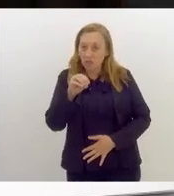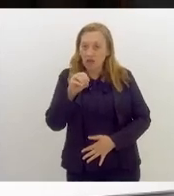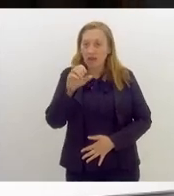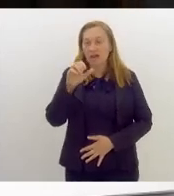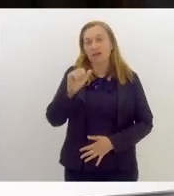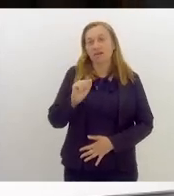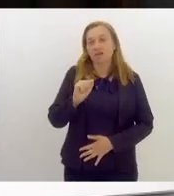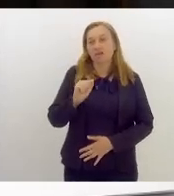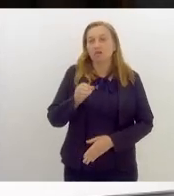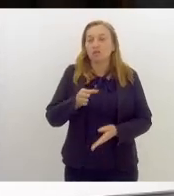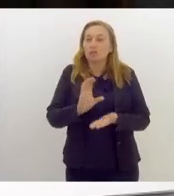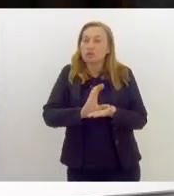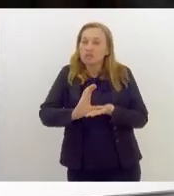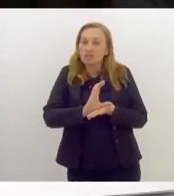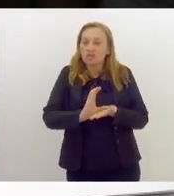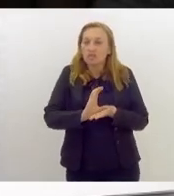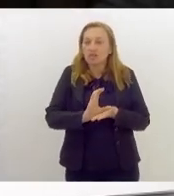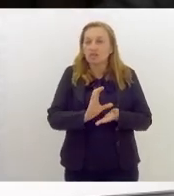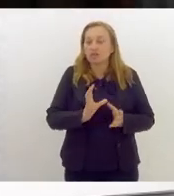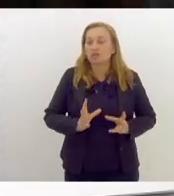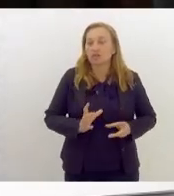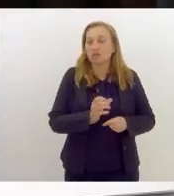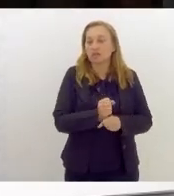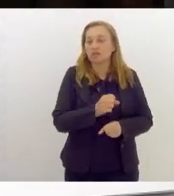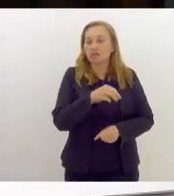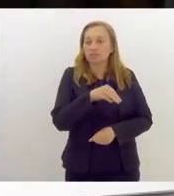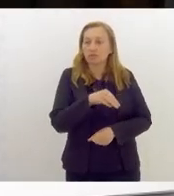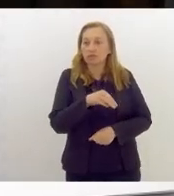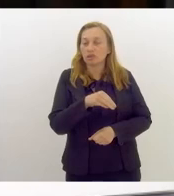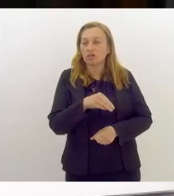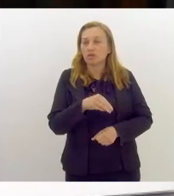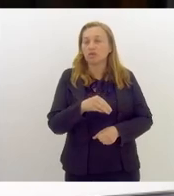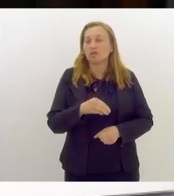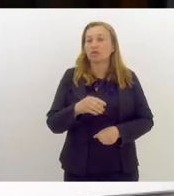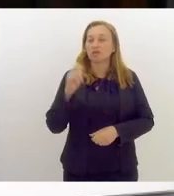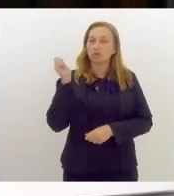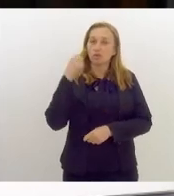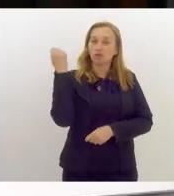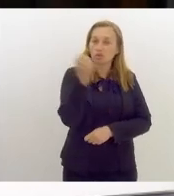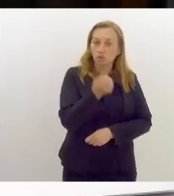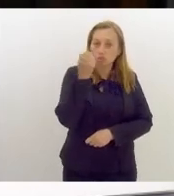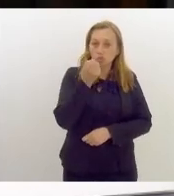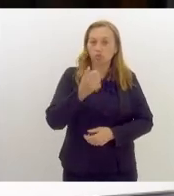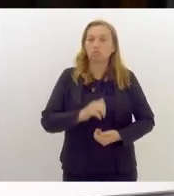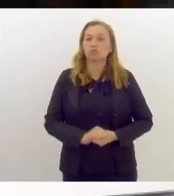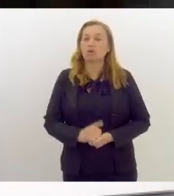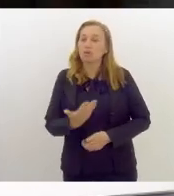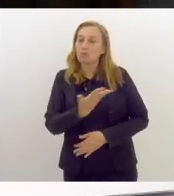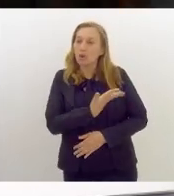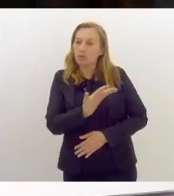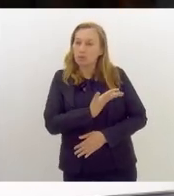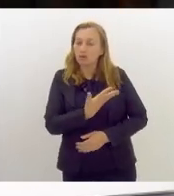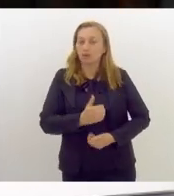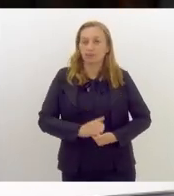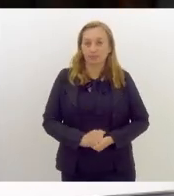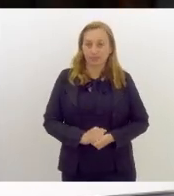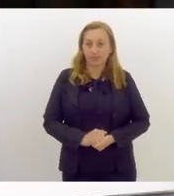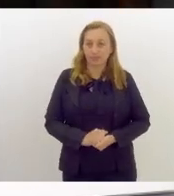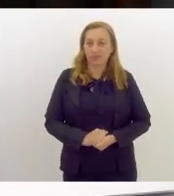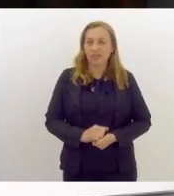Conselheiro do Tribunal de Contas do Estado do Rio Grande do Rio Grande do Sul meu amigo de